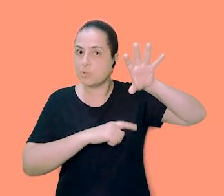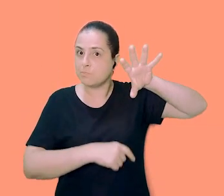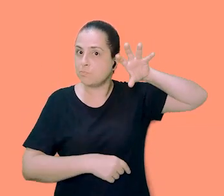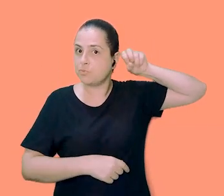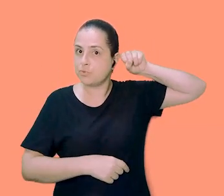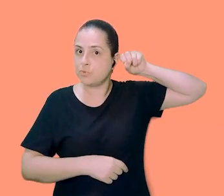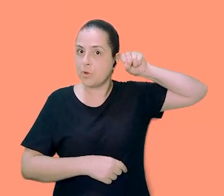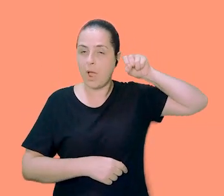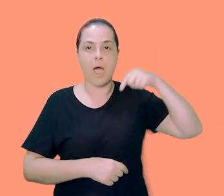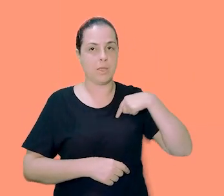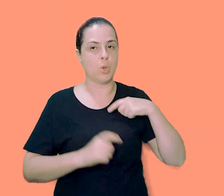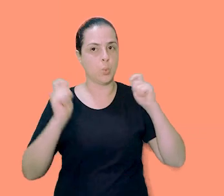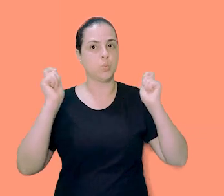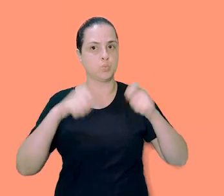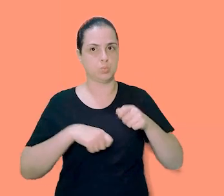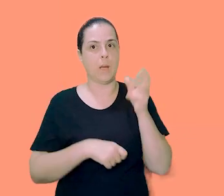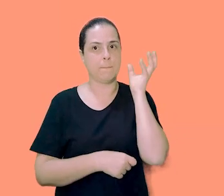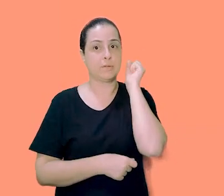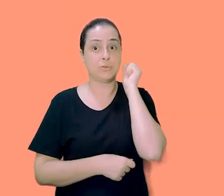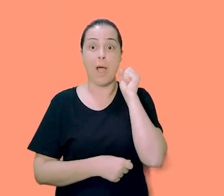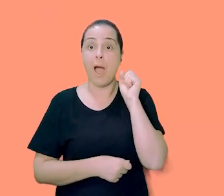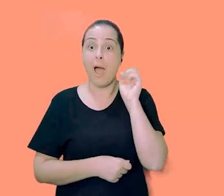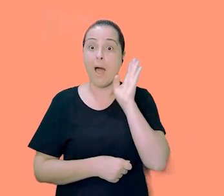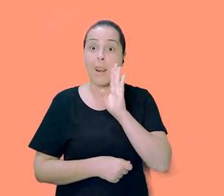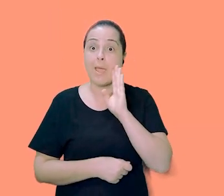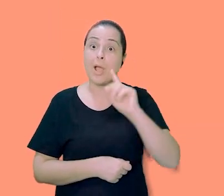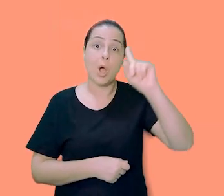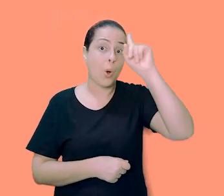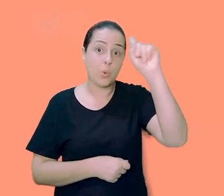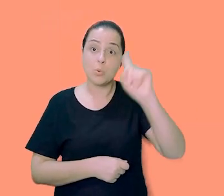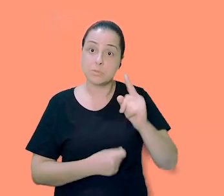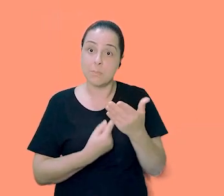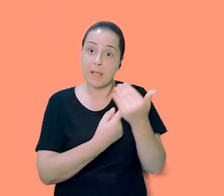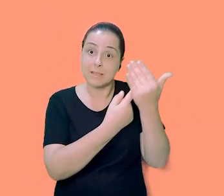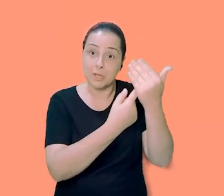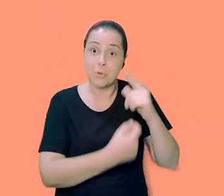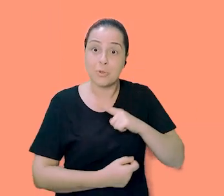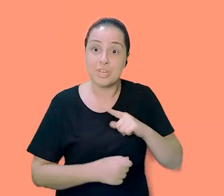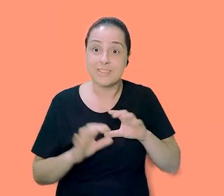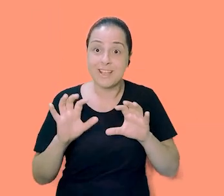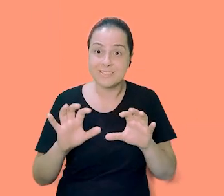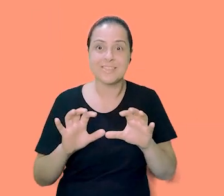Eu acho que eu tenho. Que legal, não sabia que existia essa tecnologia.